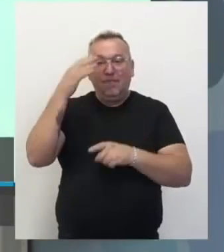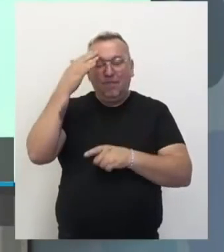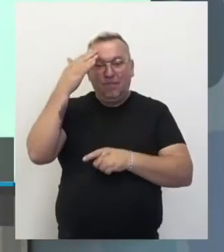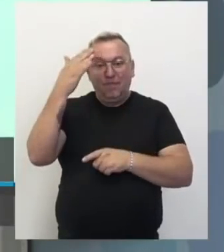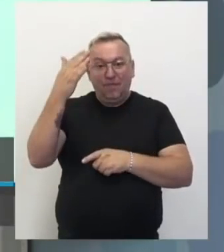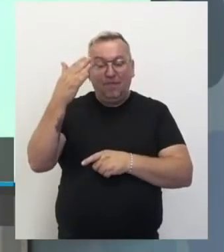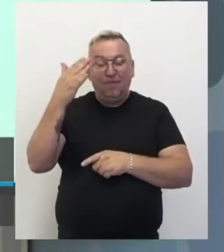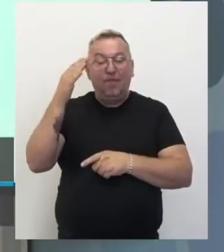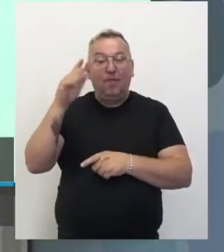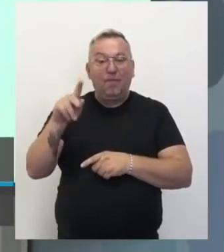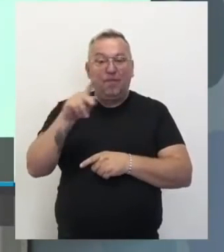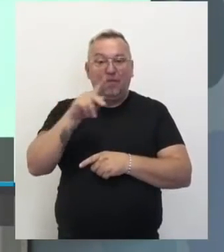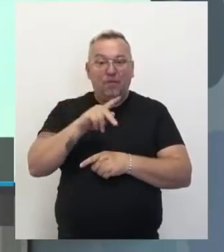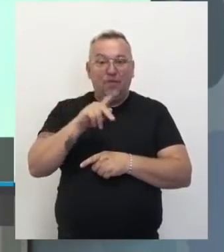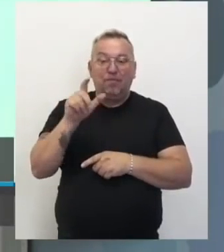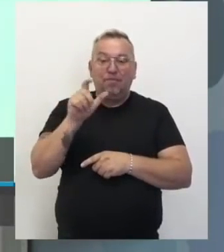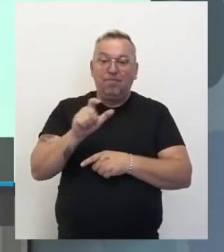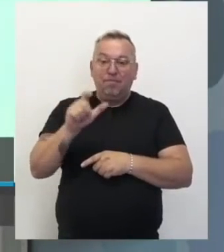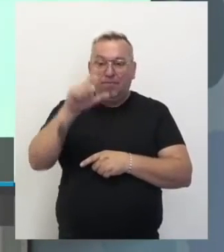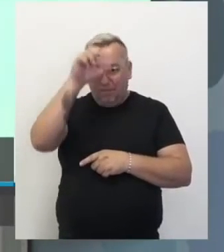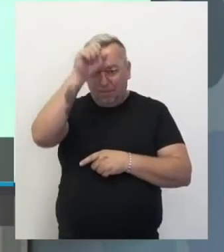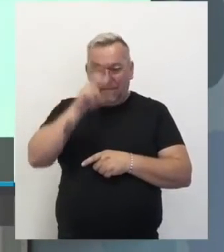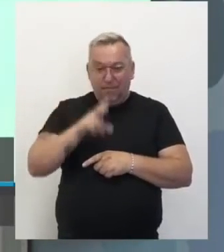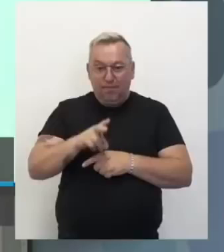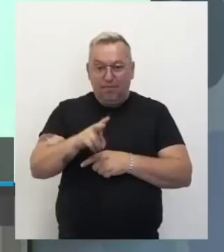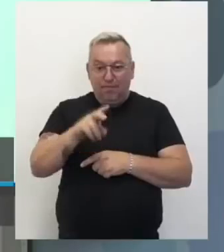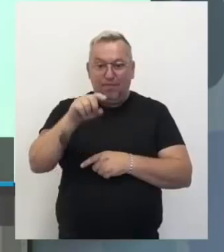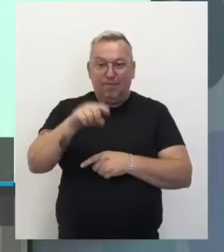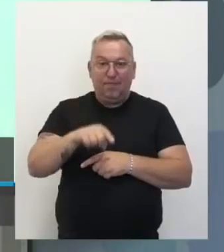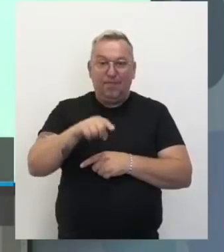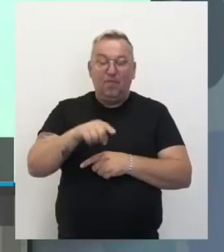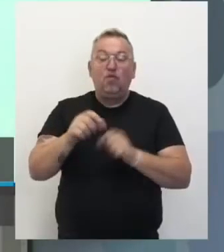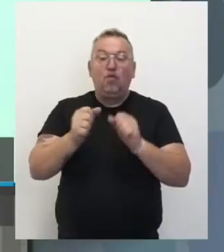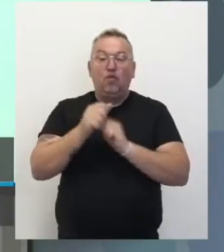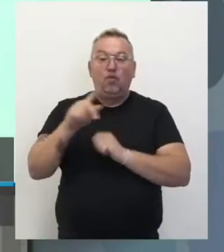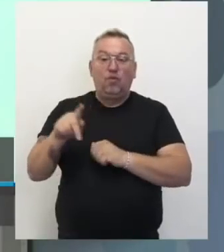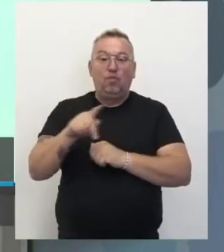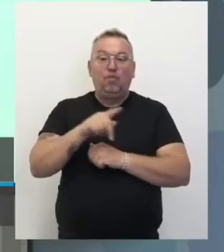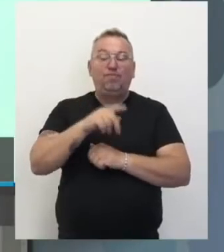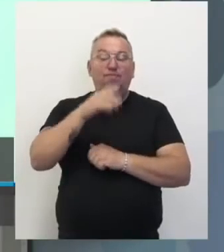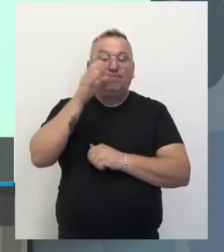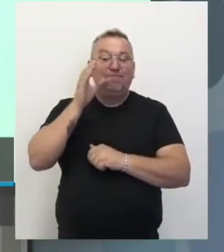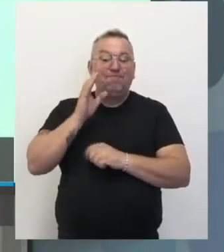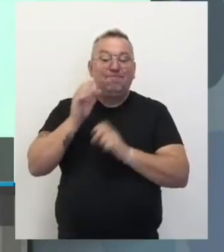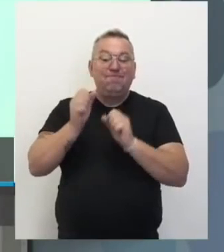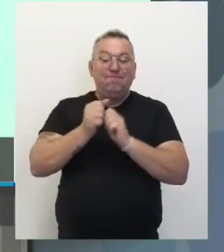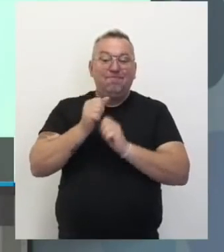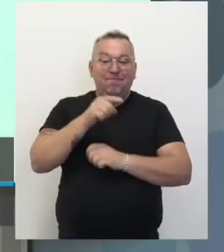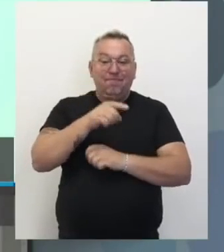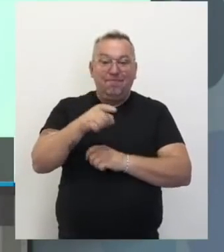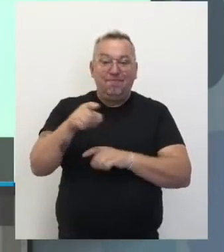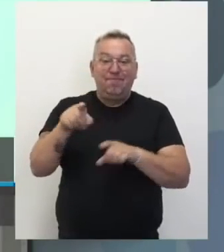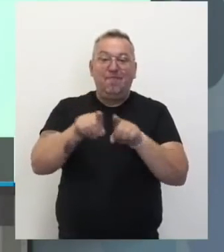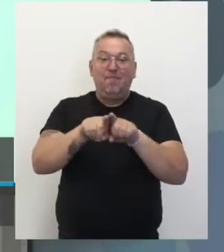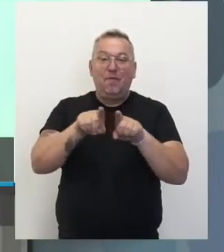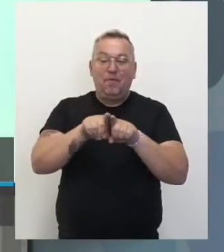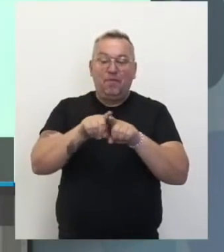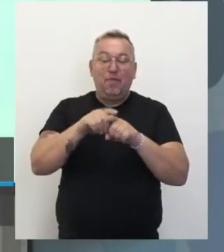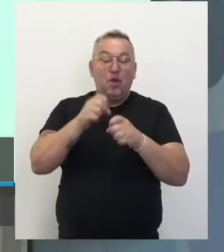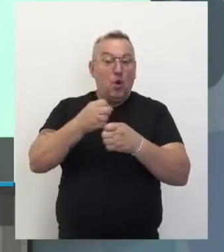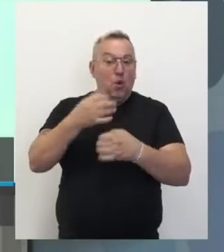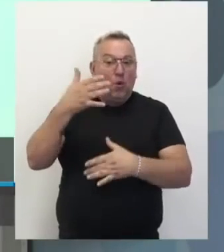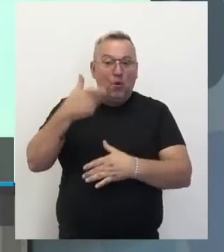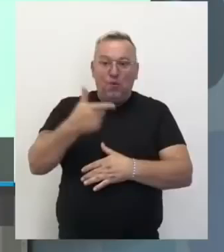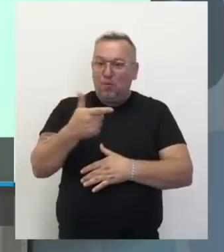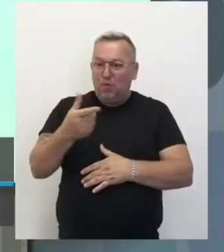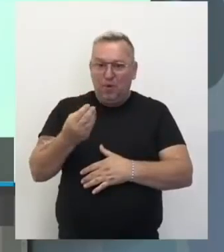pelas gentis palavras. E eu também aprendo sempre aqui, né, com o professor Magno e com vocês aí no chat. Não tem como,